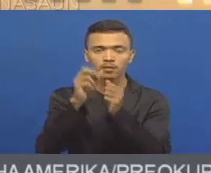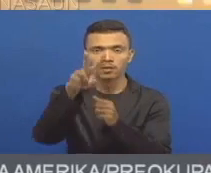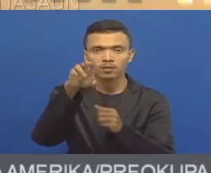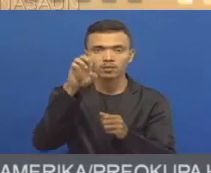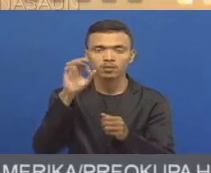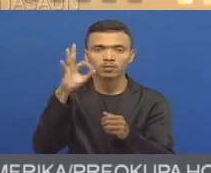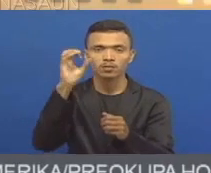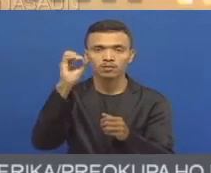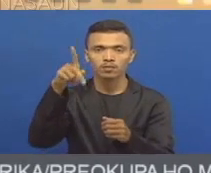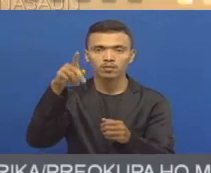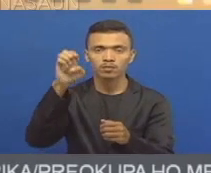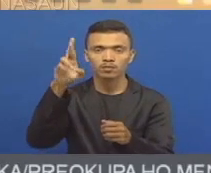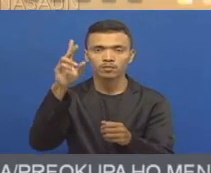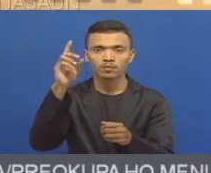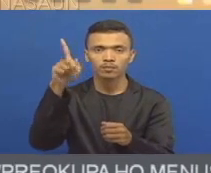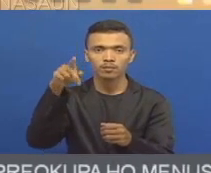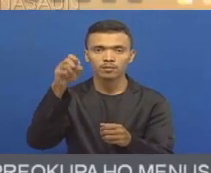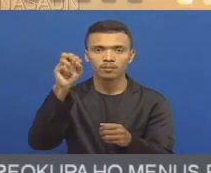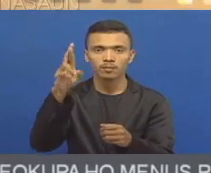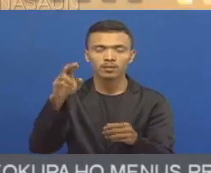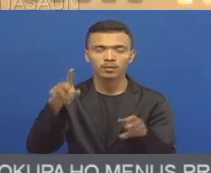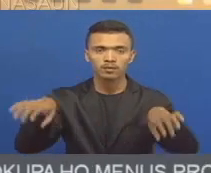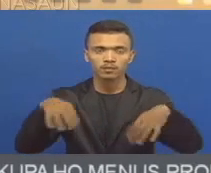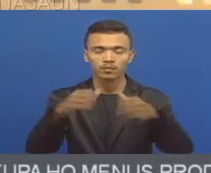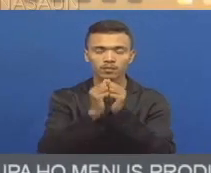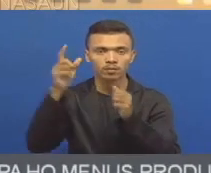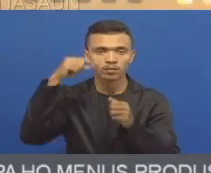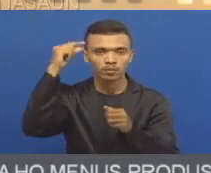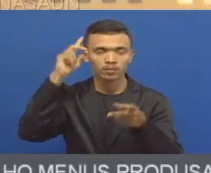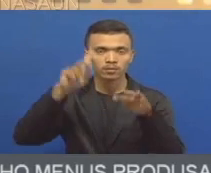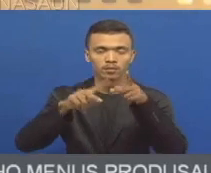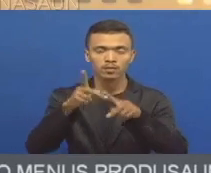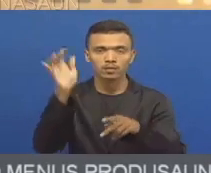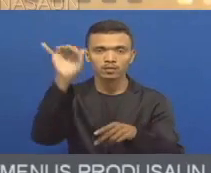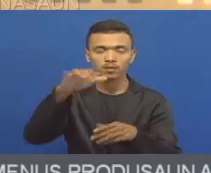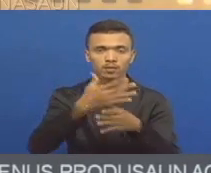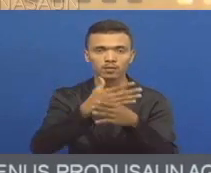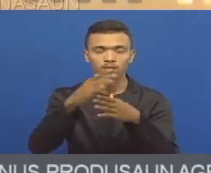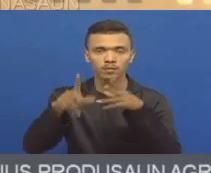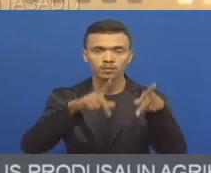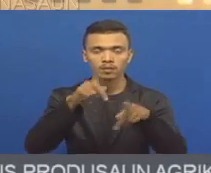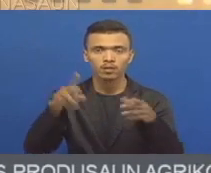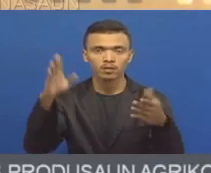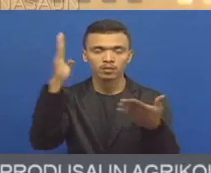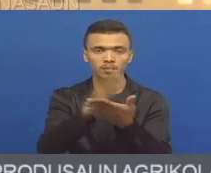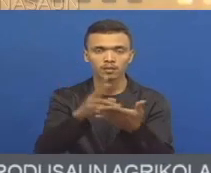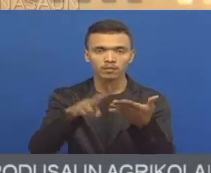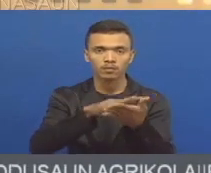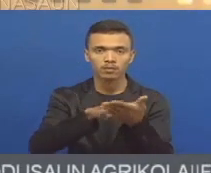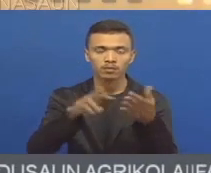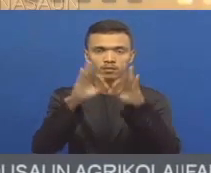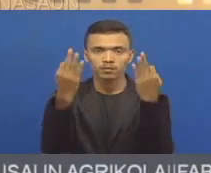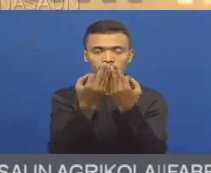foco pers continua serviço governo no mos parceiro sira atu continua sensibiliza cidadão sira o de combate violência doméstica. Tambane